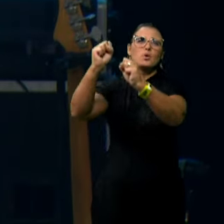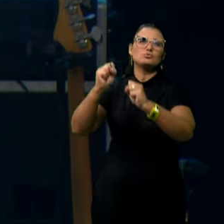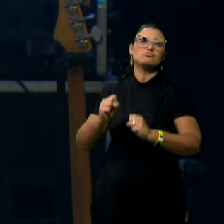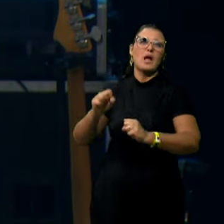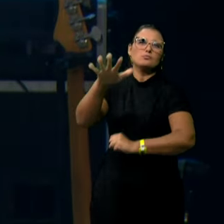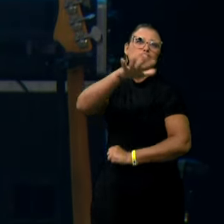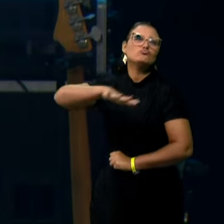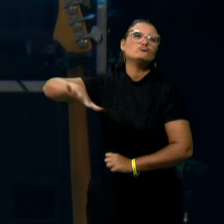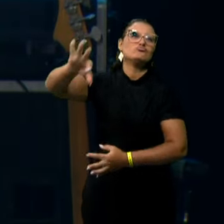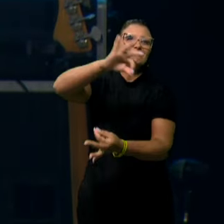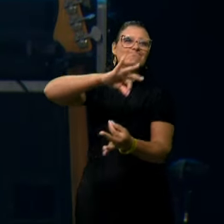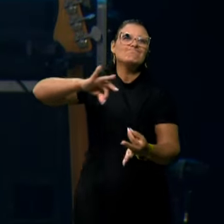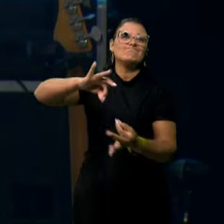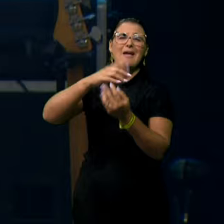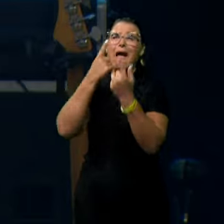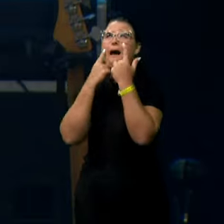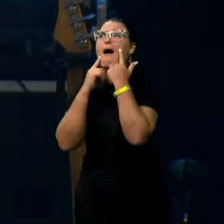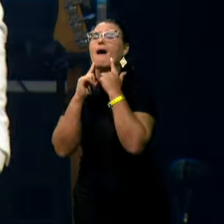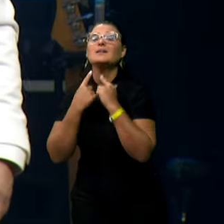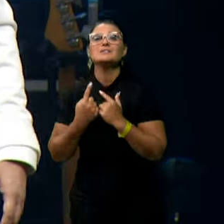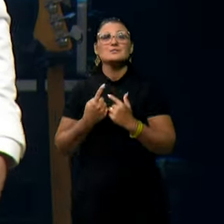as lágrimas